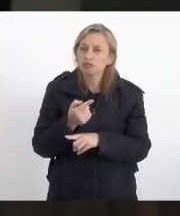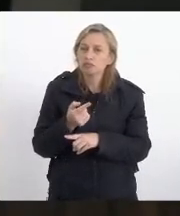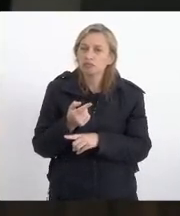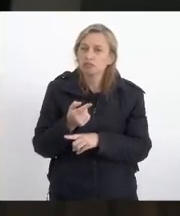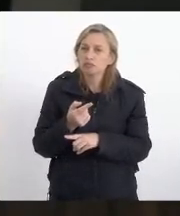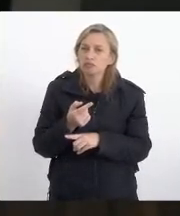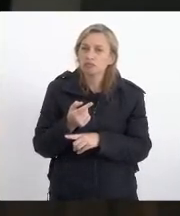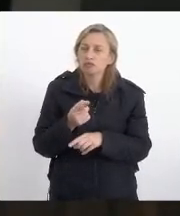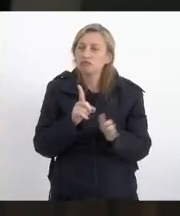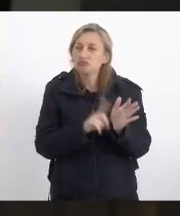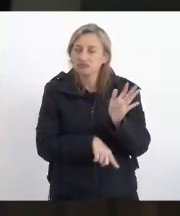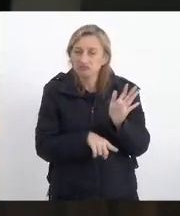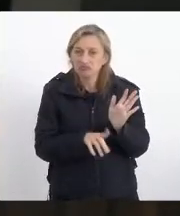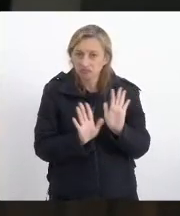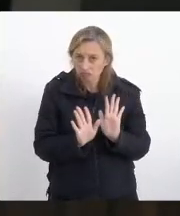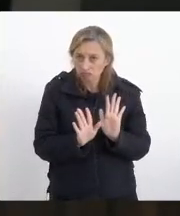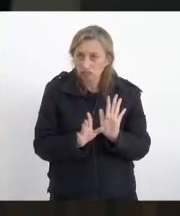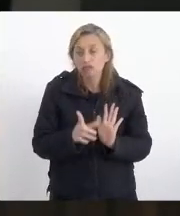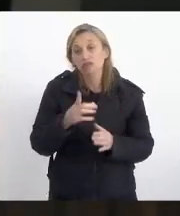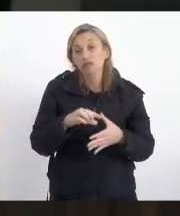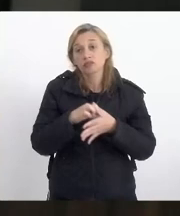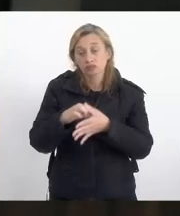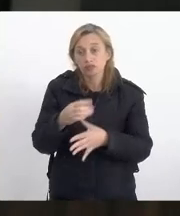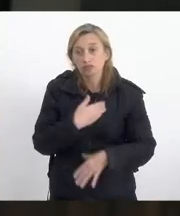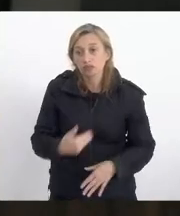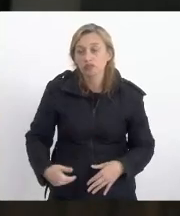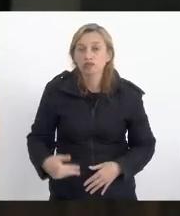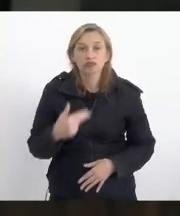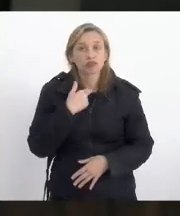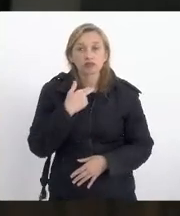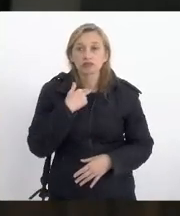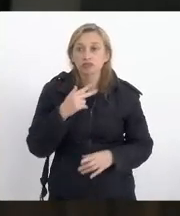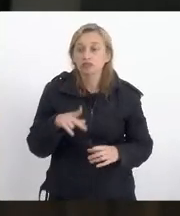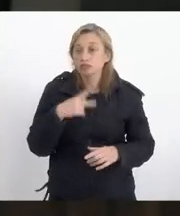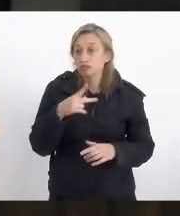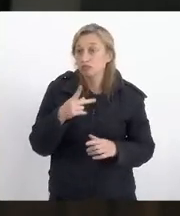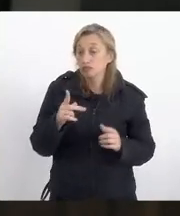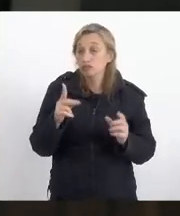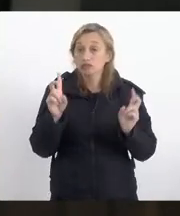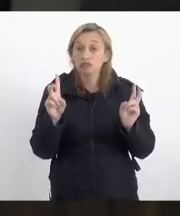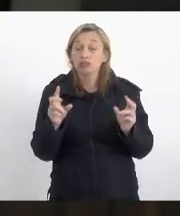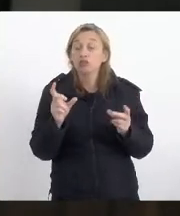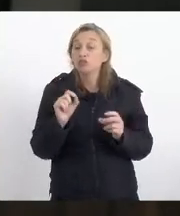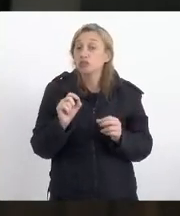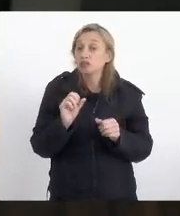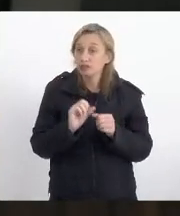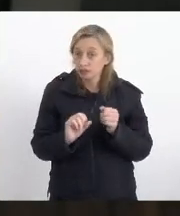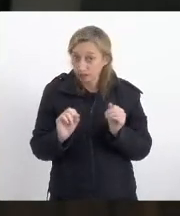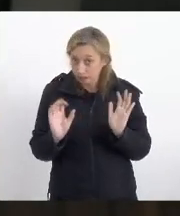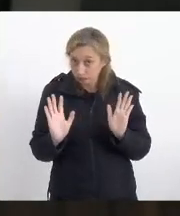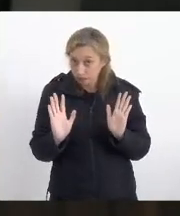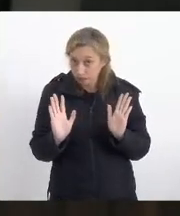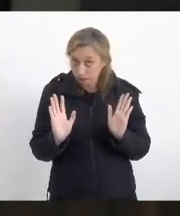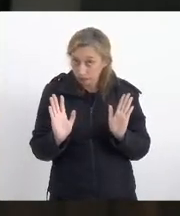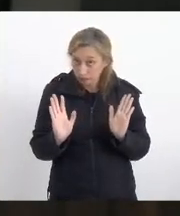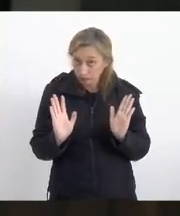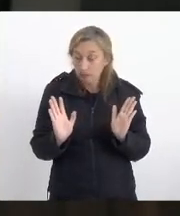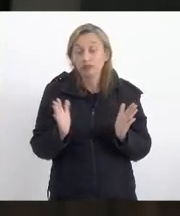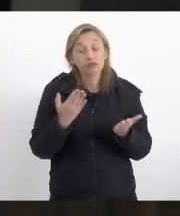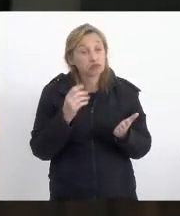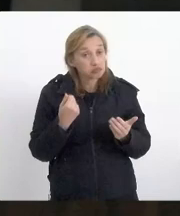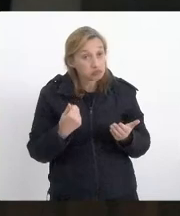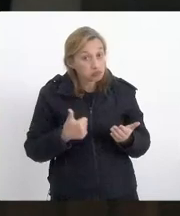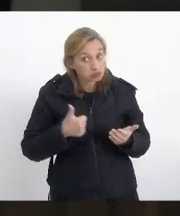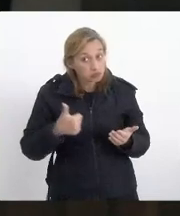a esse desconto. Mas, como líder do governo, não posso manifestar aqui a respeito do que vamos encaminhar. Preciso fazer um